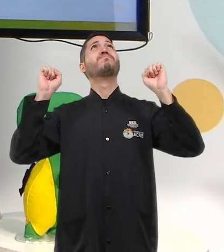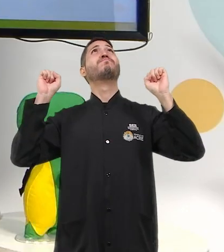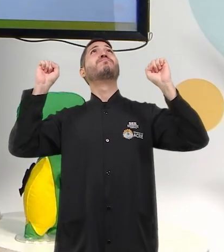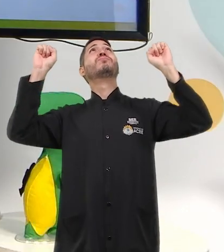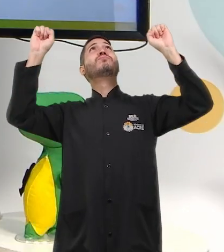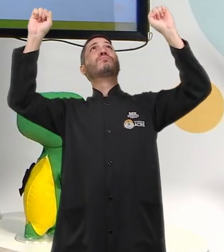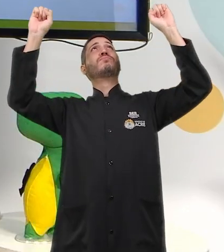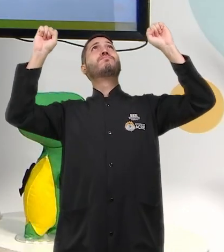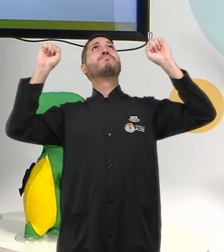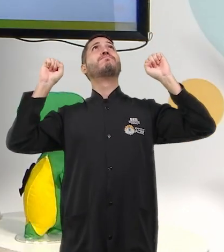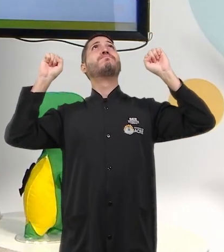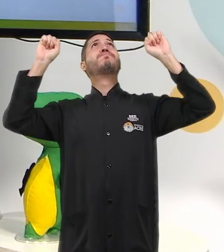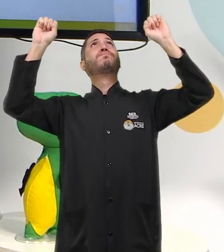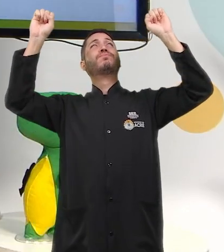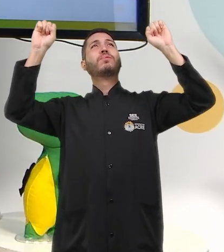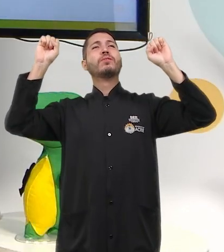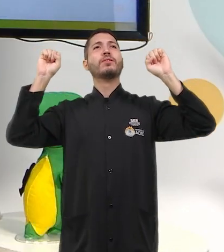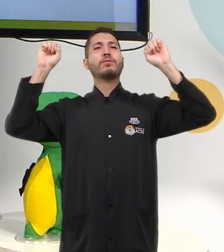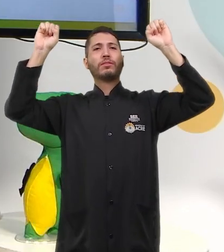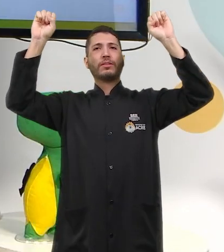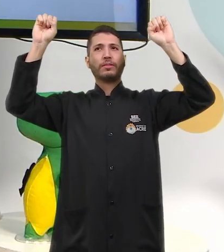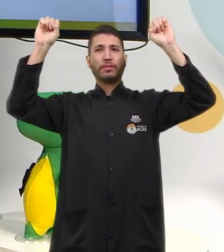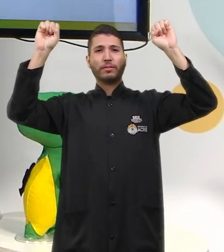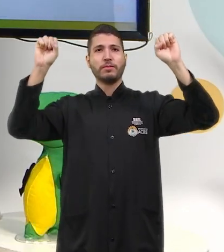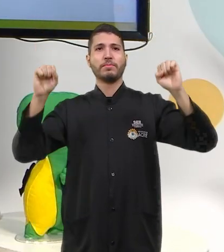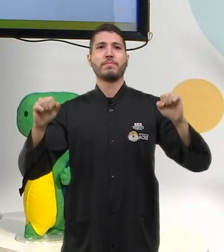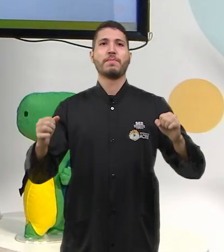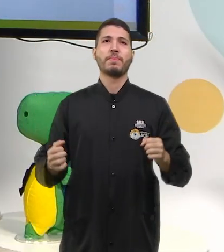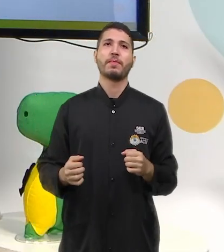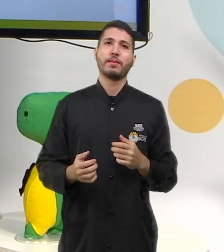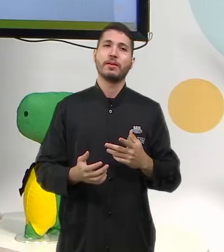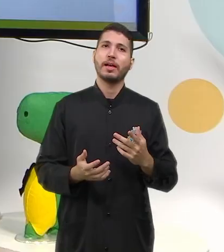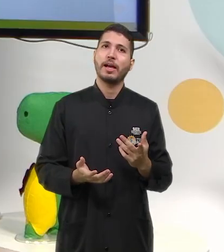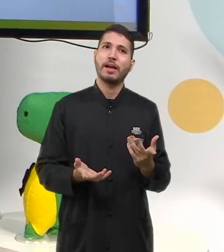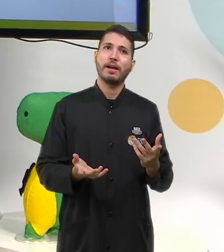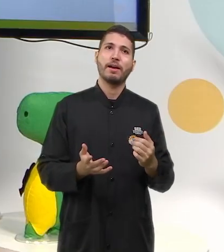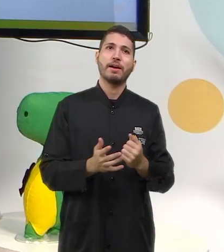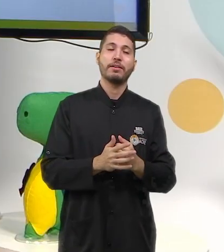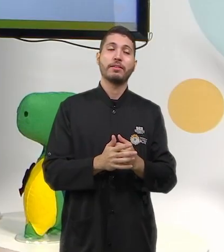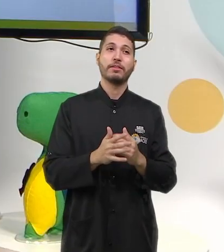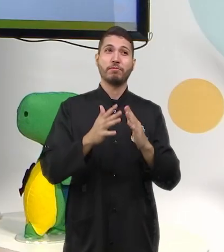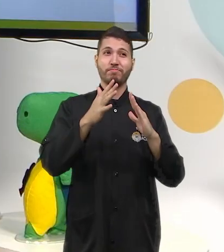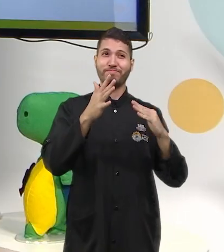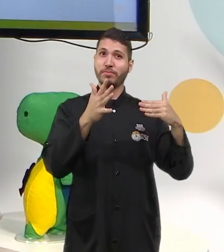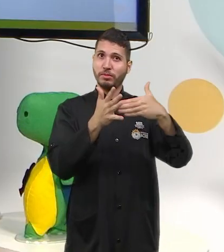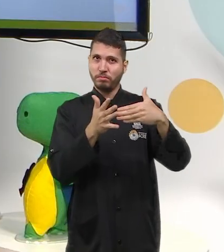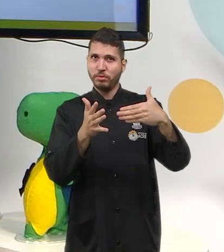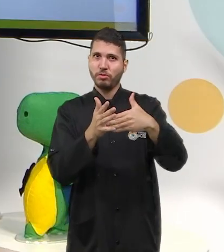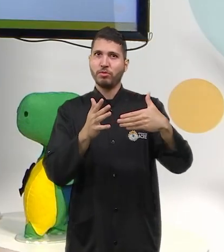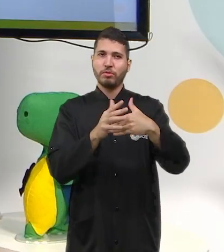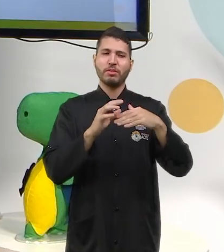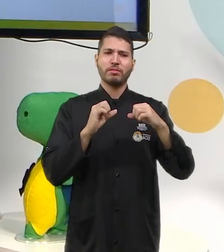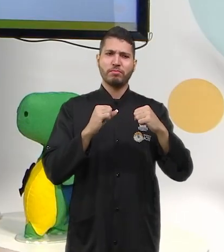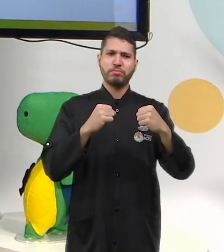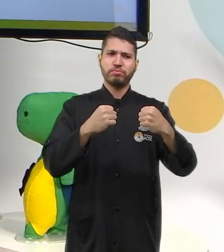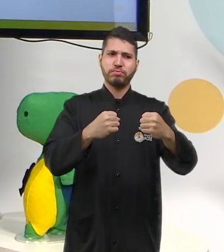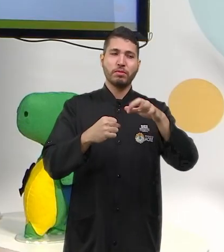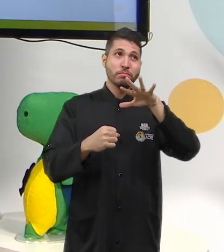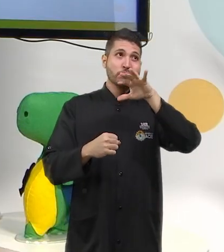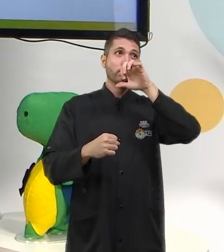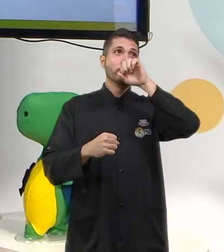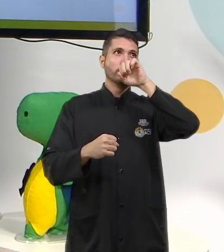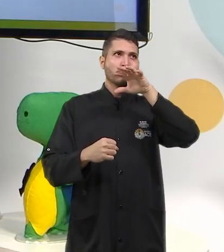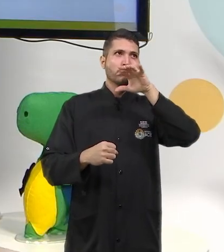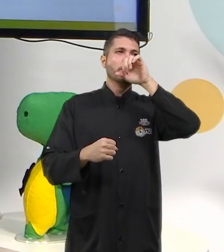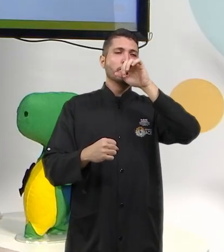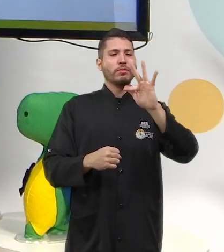realizando força, só que em algum momento eu não vou mais resistir, eu já não vou ter mais quantidade de oxigênio, eu não tenho mais